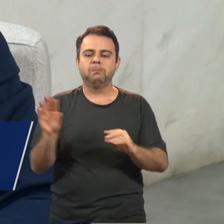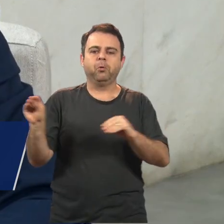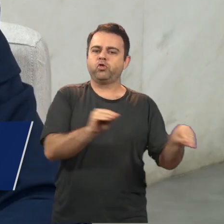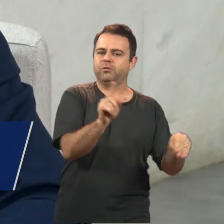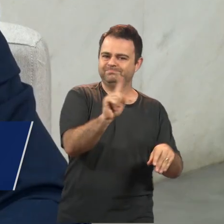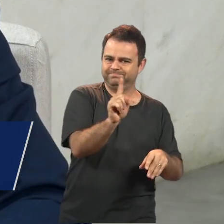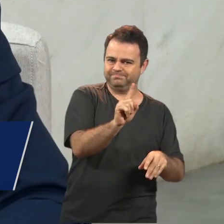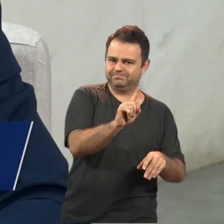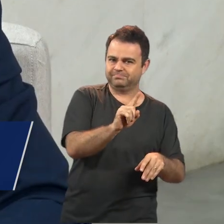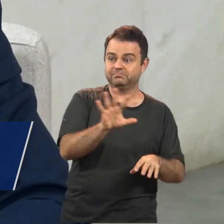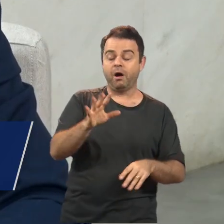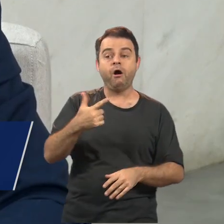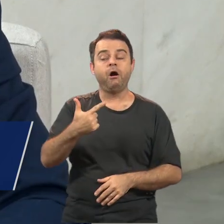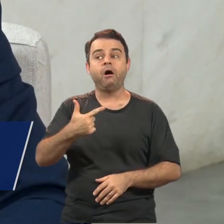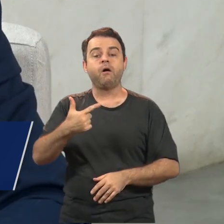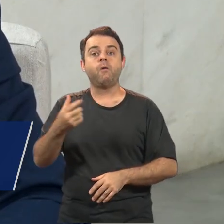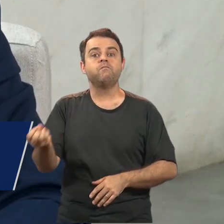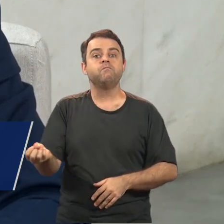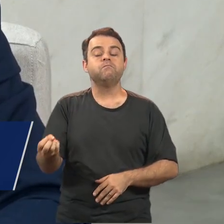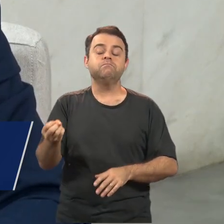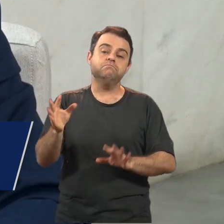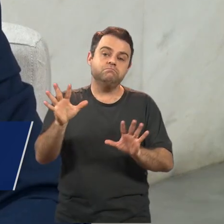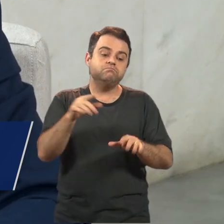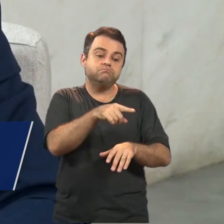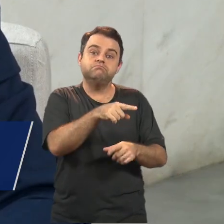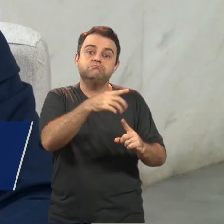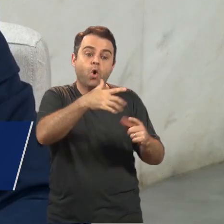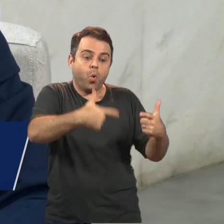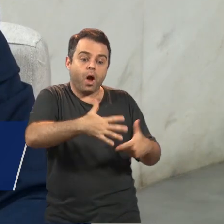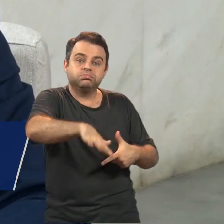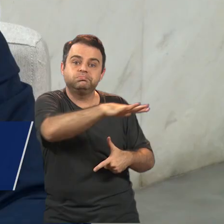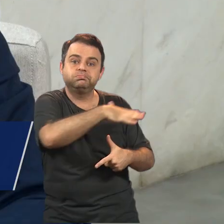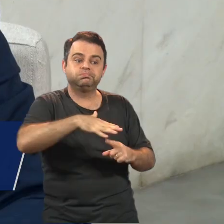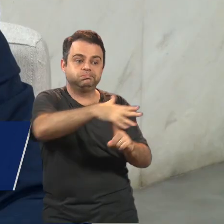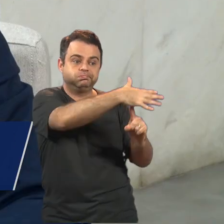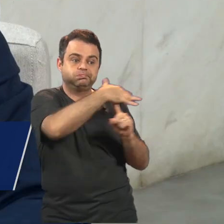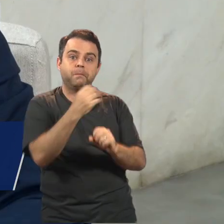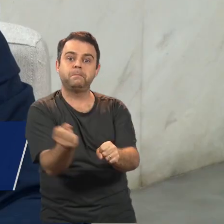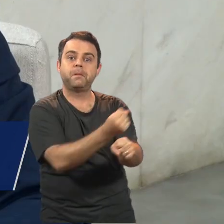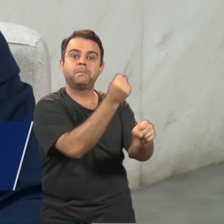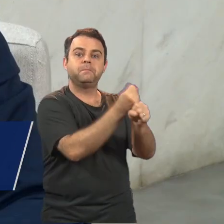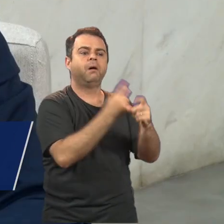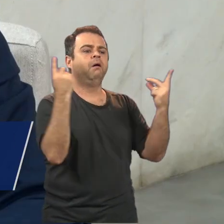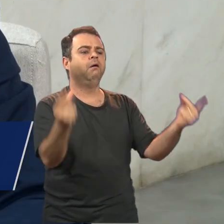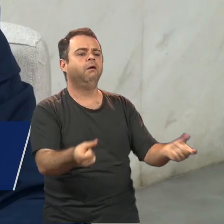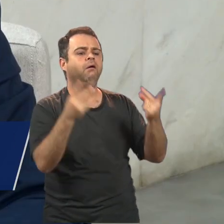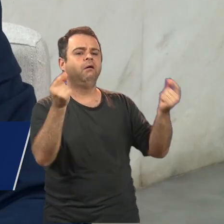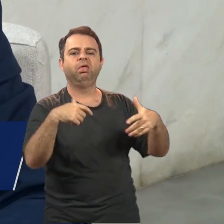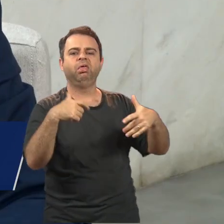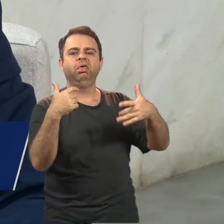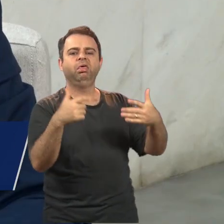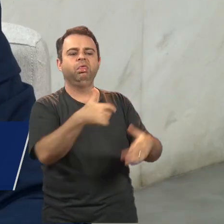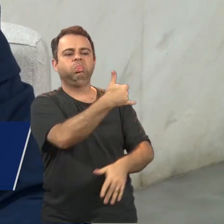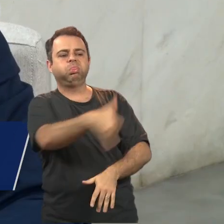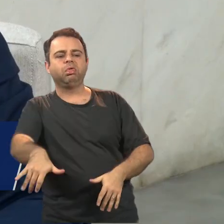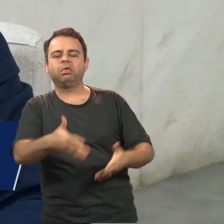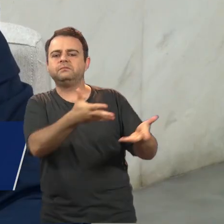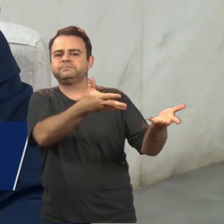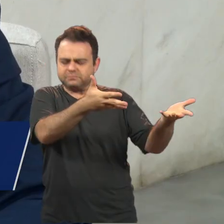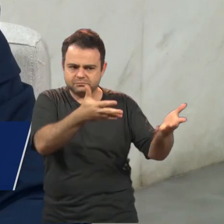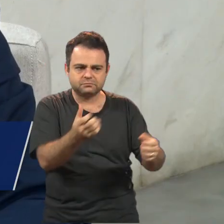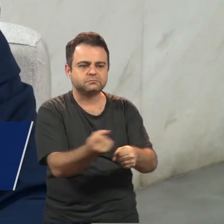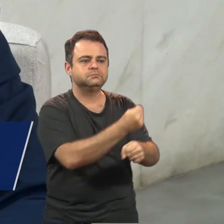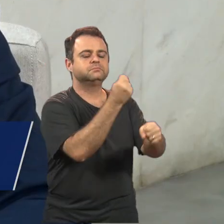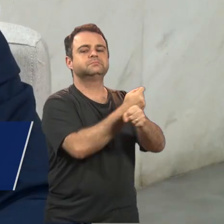anos esperava. E eu digo para a população que a Frente Parlamentar continua trabalhando, a Comissão de